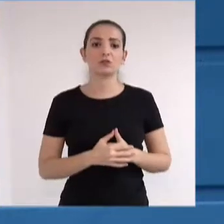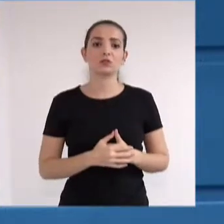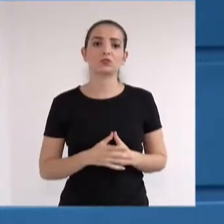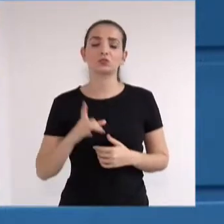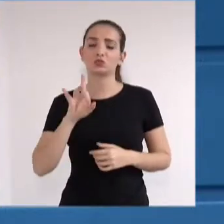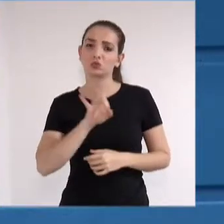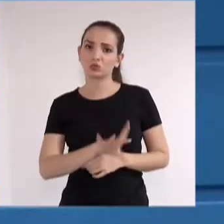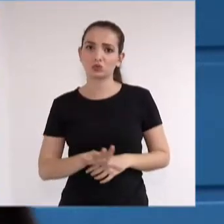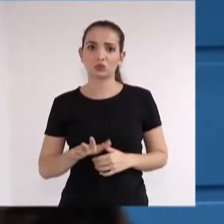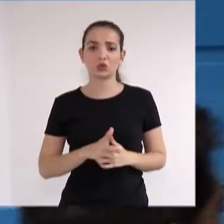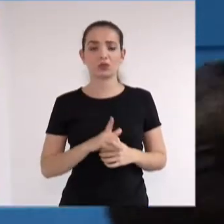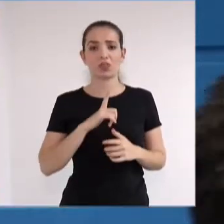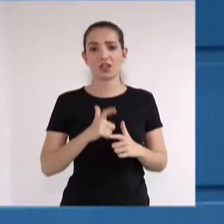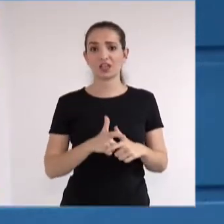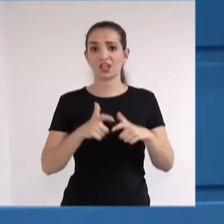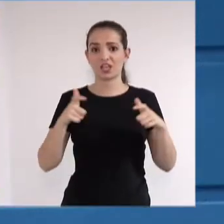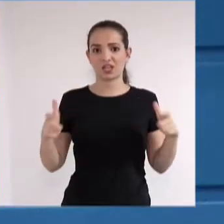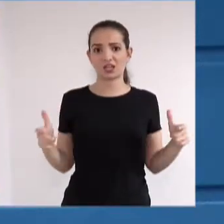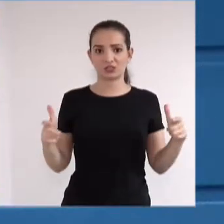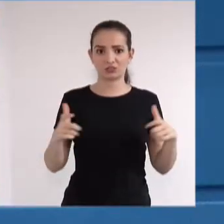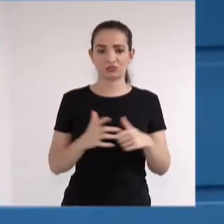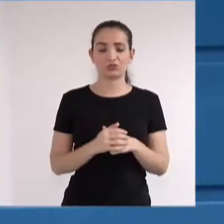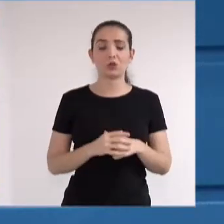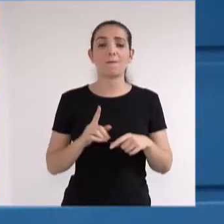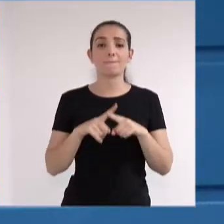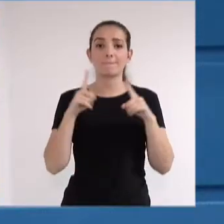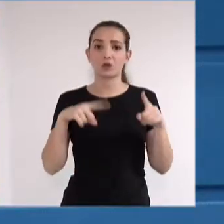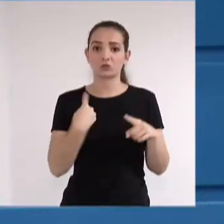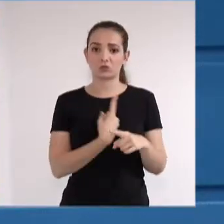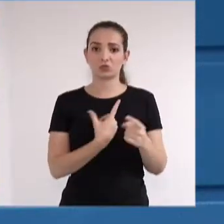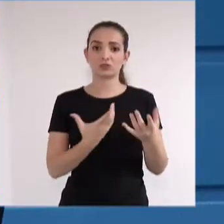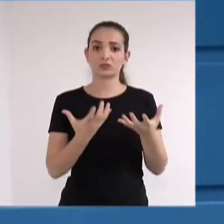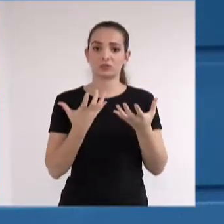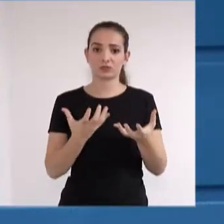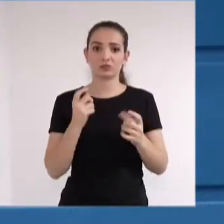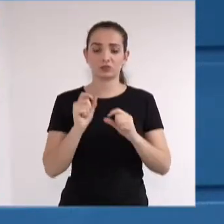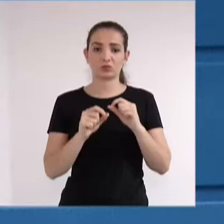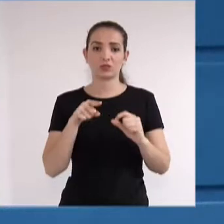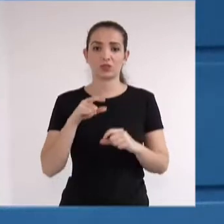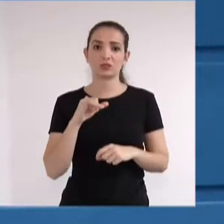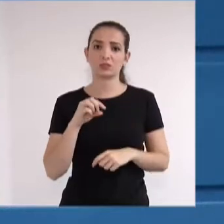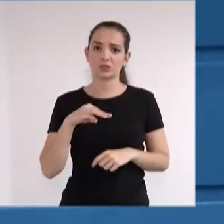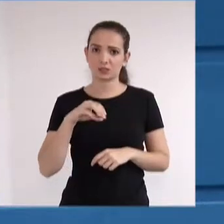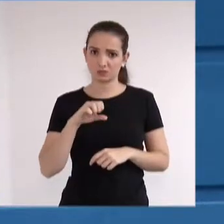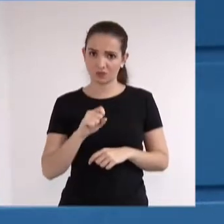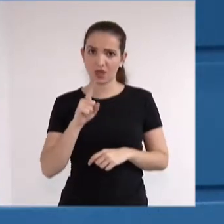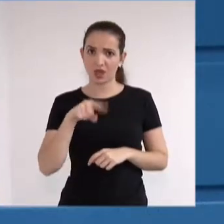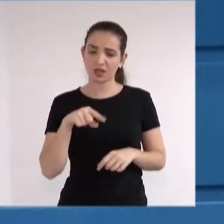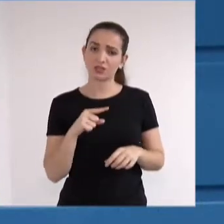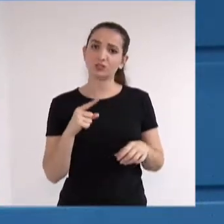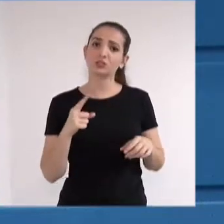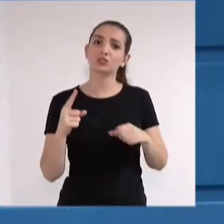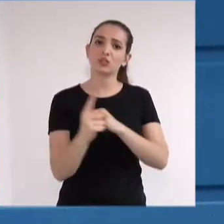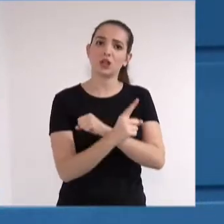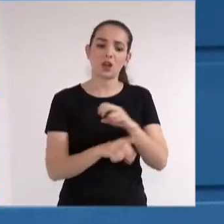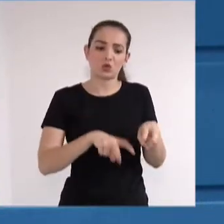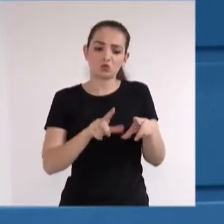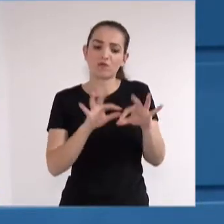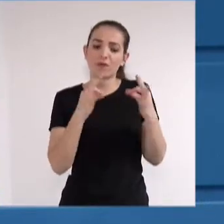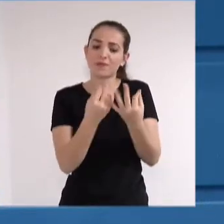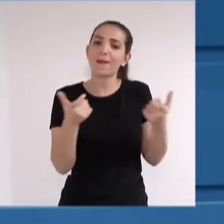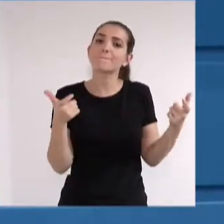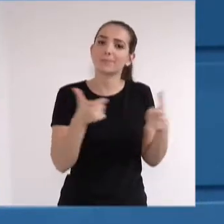atender os grandes conglomerados. Nós queremos que esse resultado em relação ao ICMS possa chegar no agricultor familiar, que,